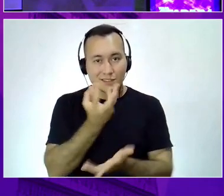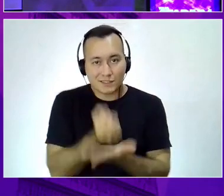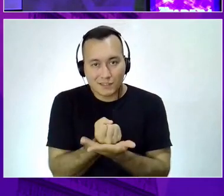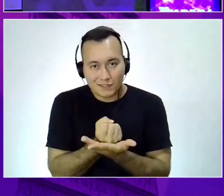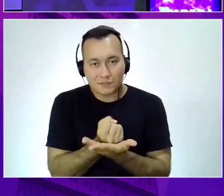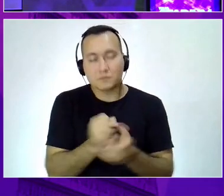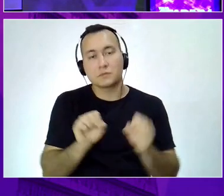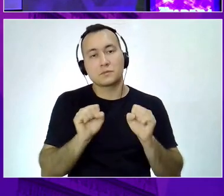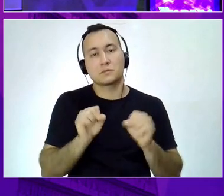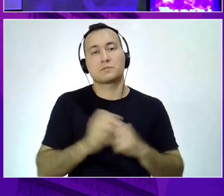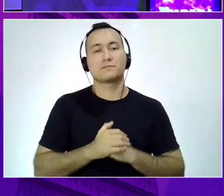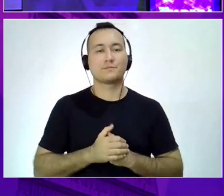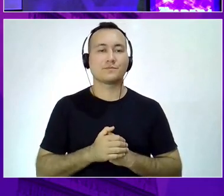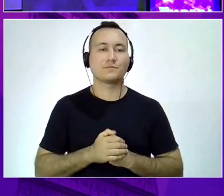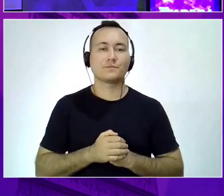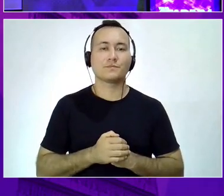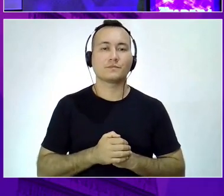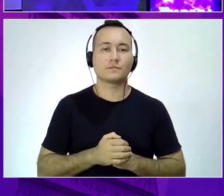que melhorar.